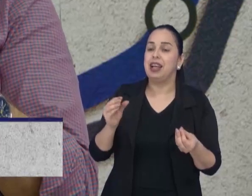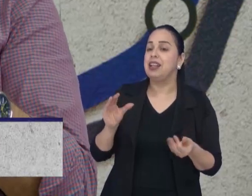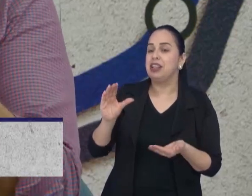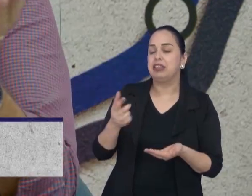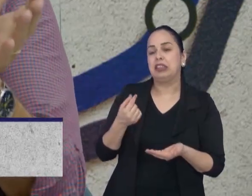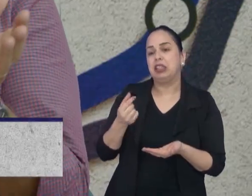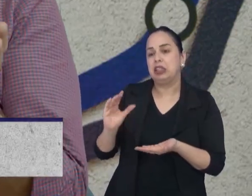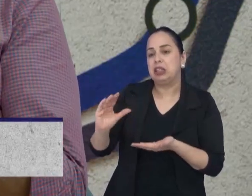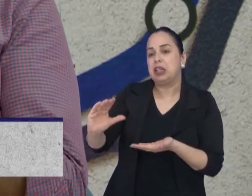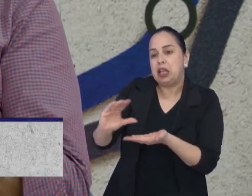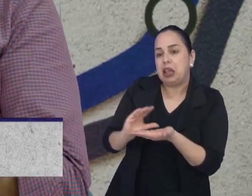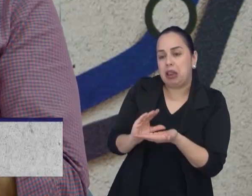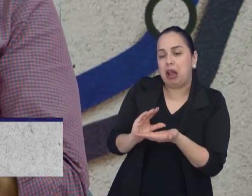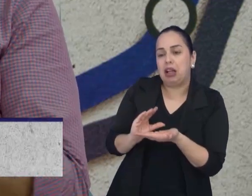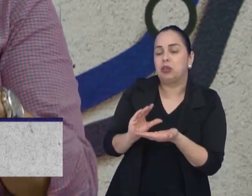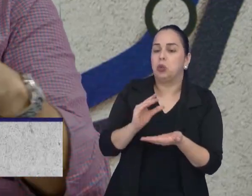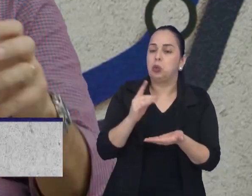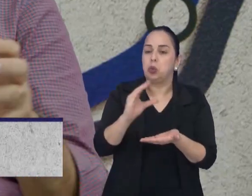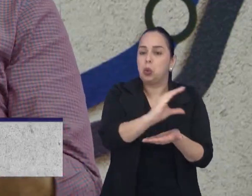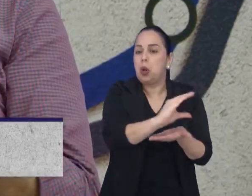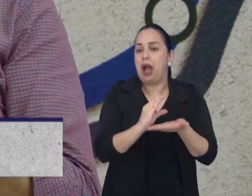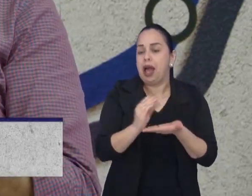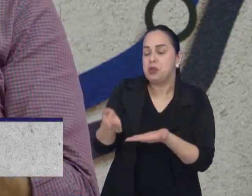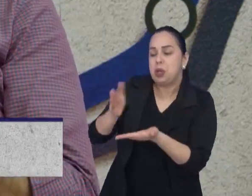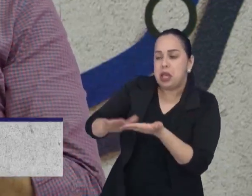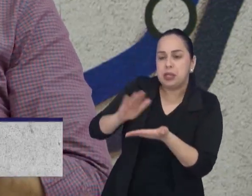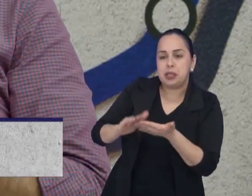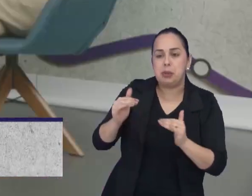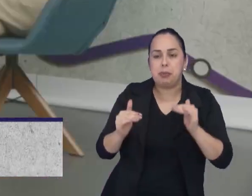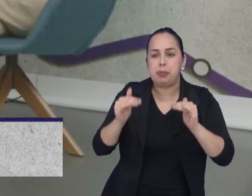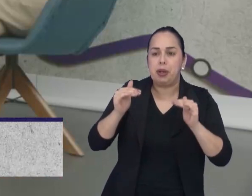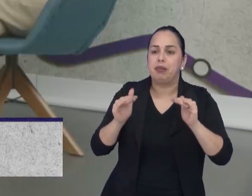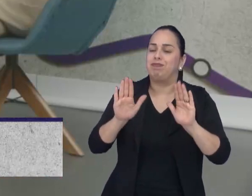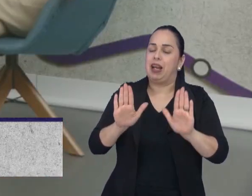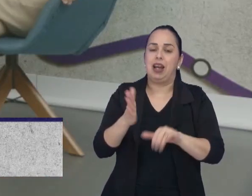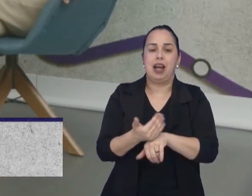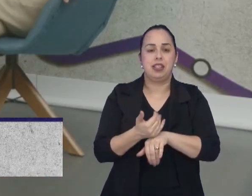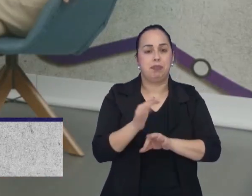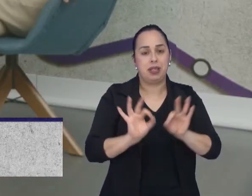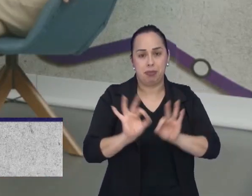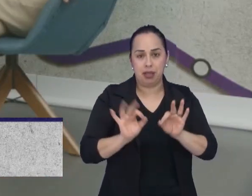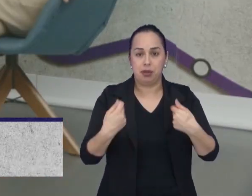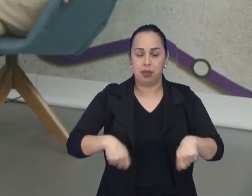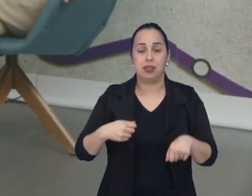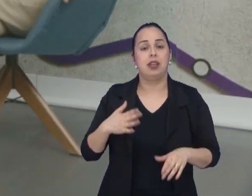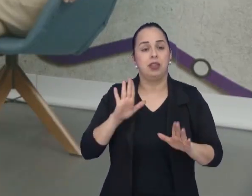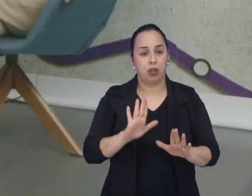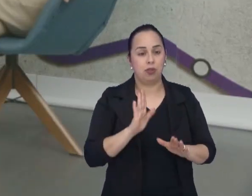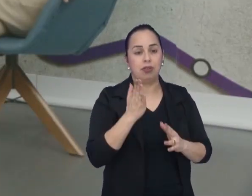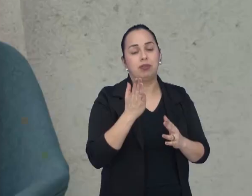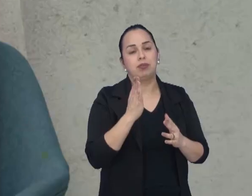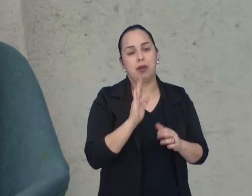receita, ele vai sair logo do mercado. Então, isso tudo tem que ser muito bem preparado. Mello, eu vou te interromper porque a gente ainda vai continuar esse assunto no